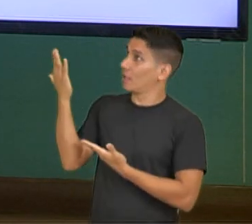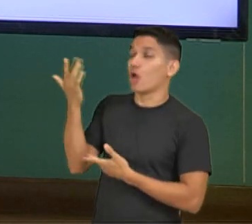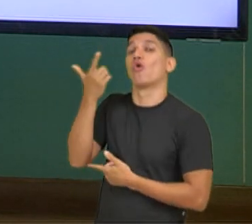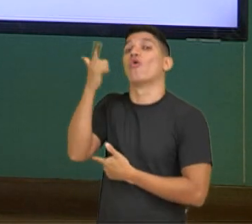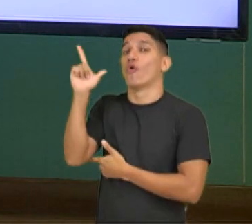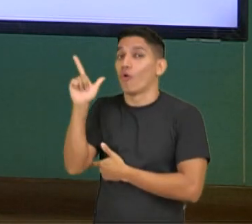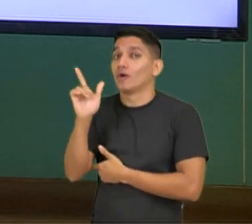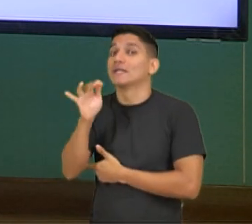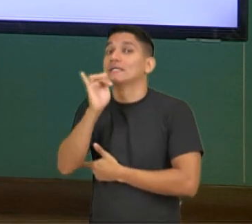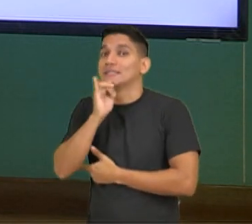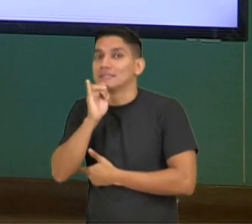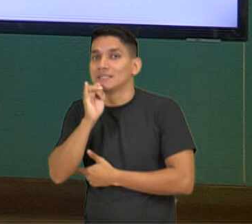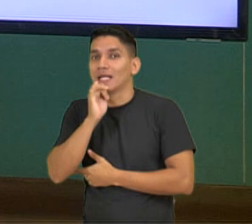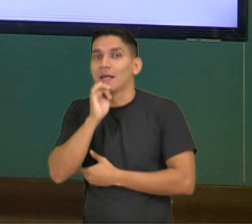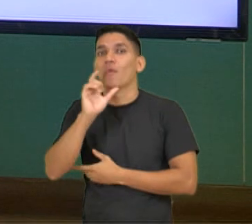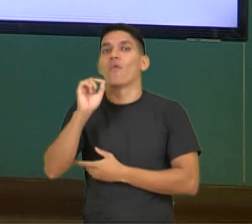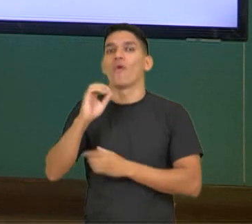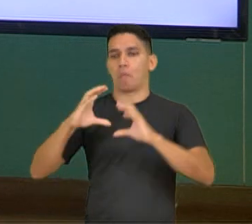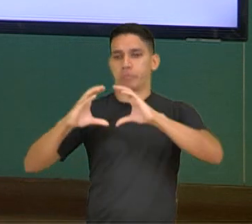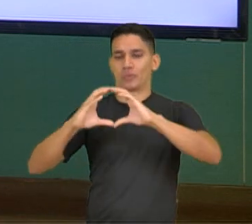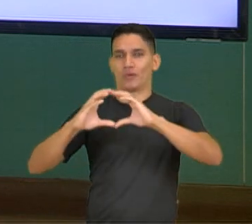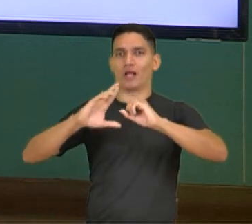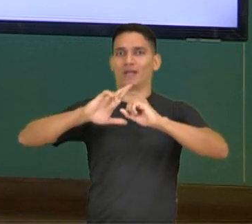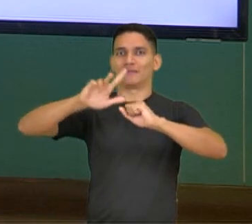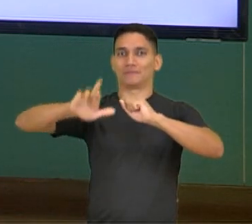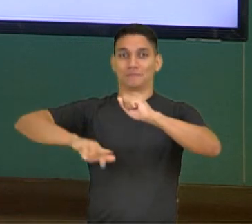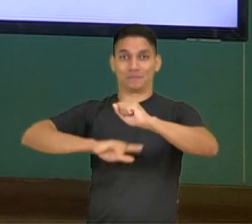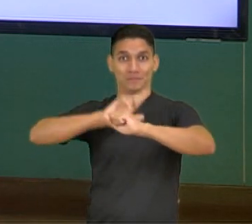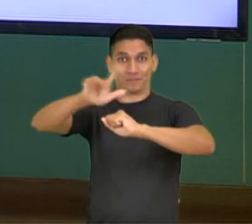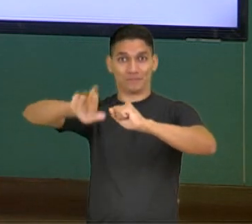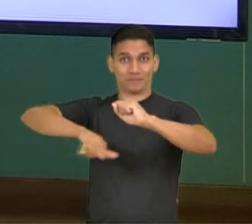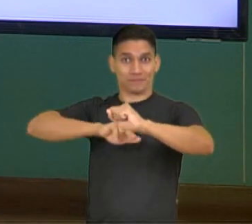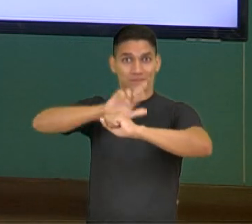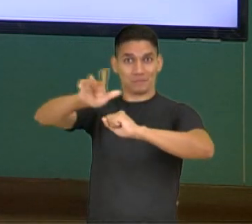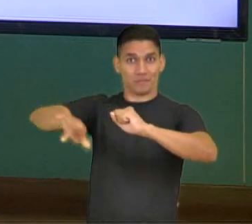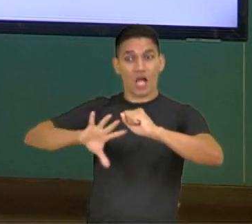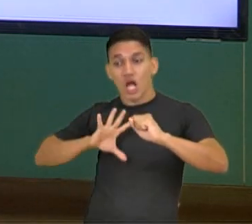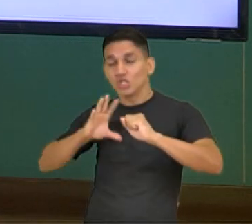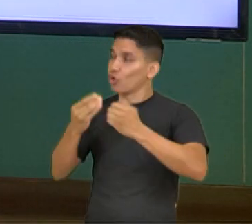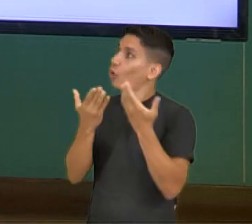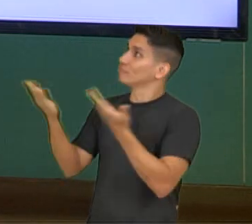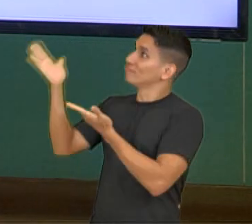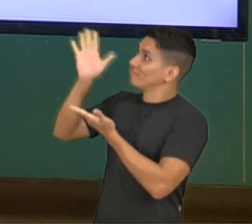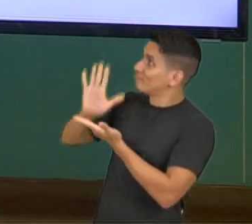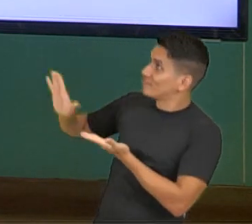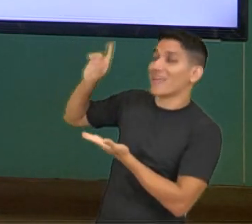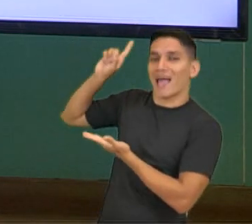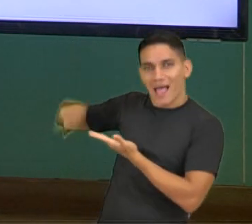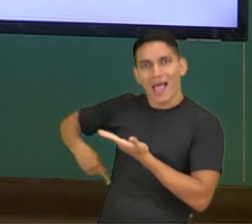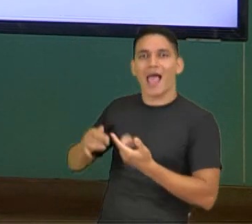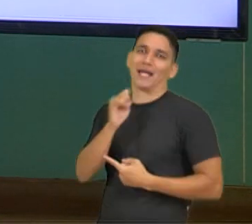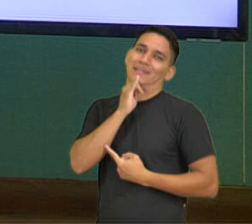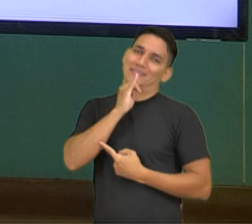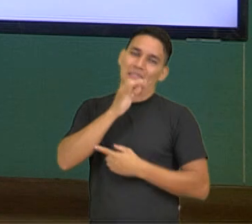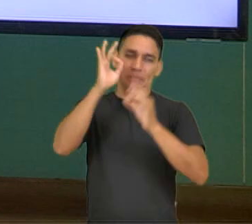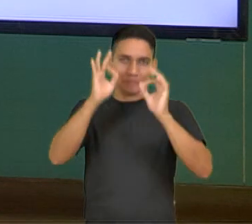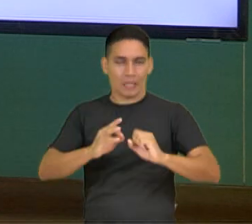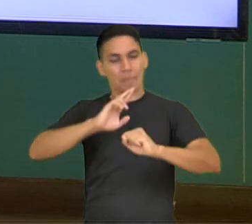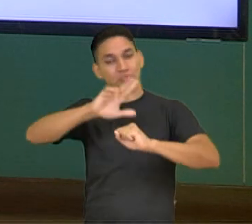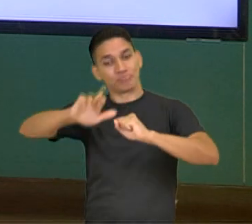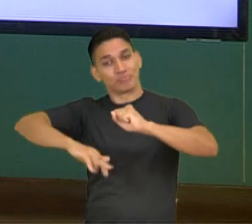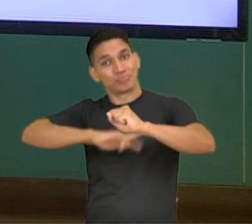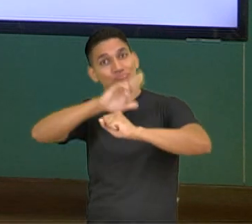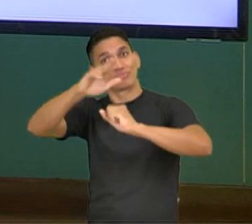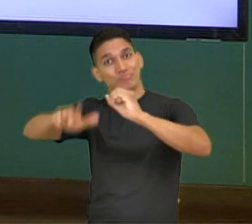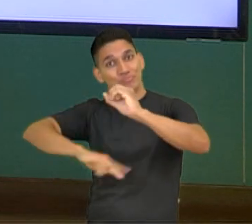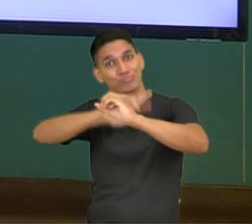de cadeias carbônicas heterocíclicas. Todas essas aqui são exemplos de cadeias carbônicas heterocíclicas,